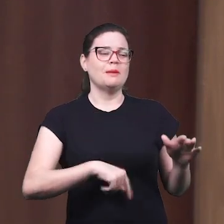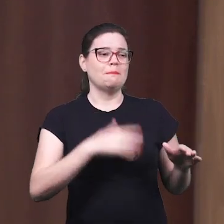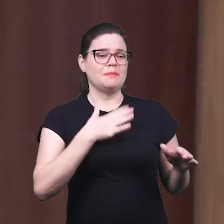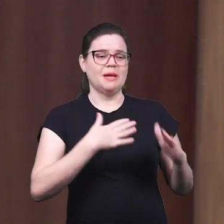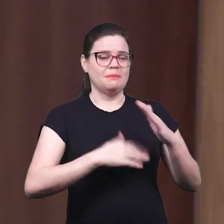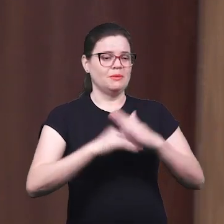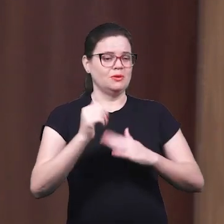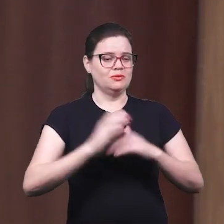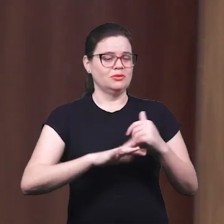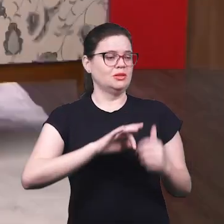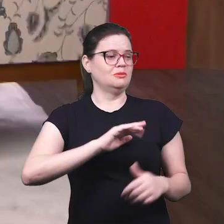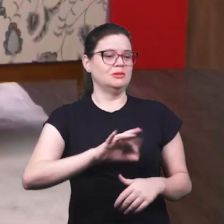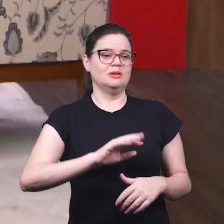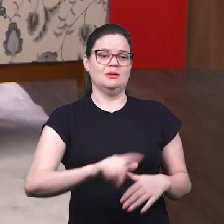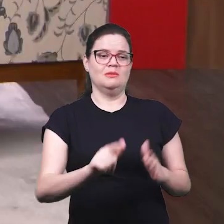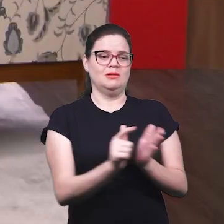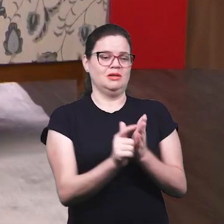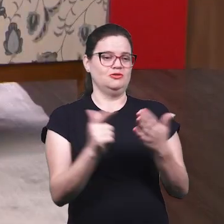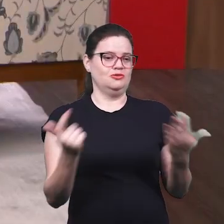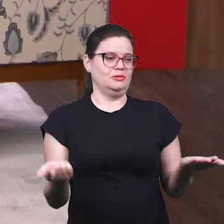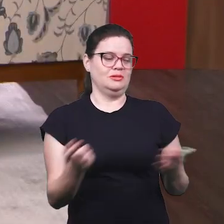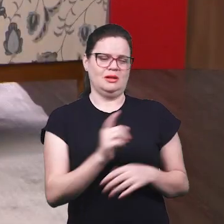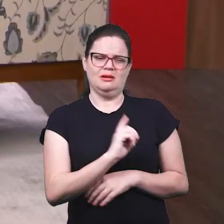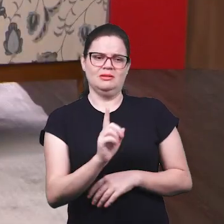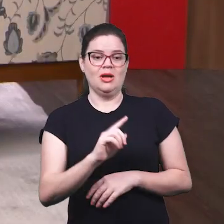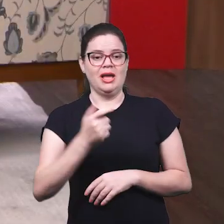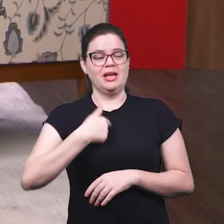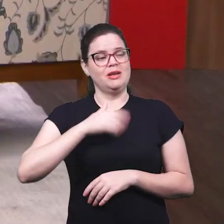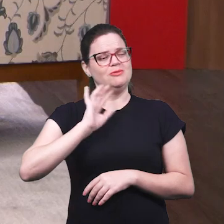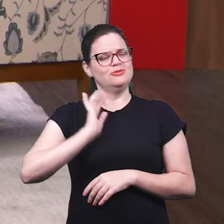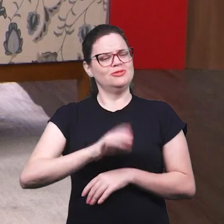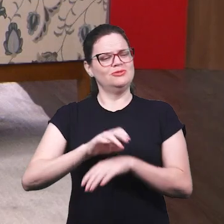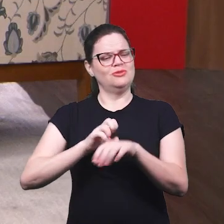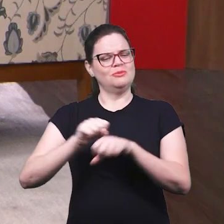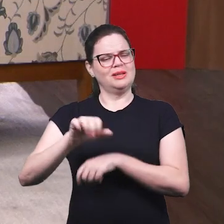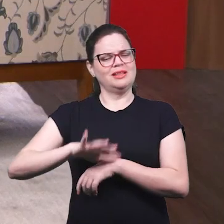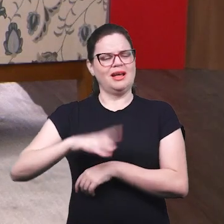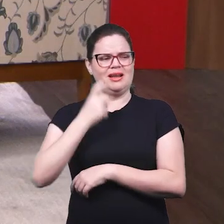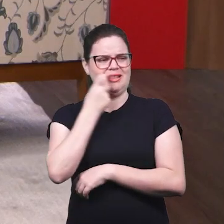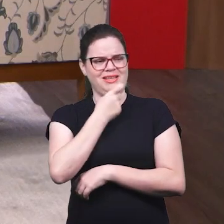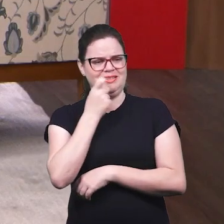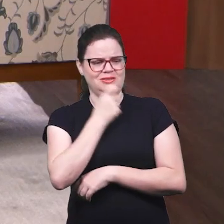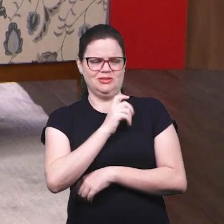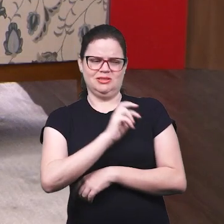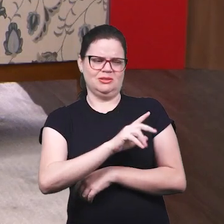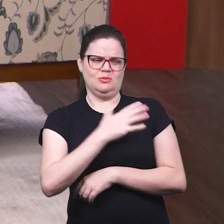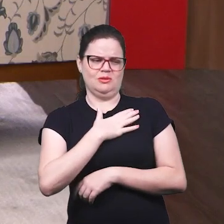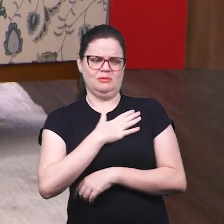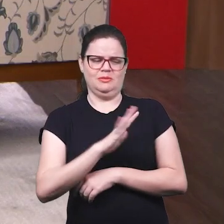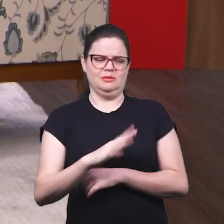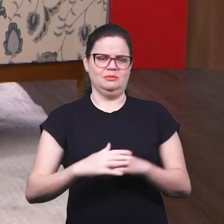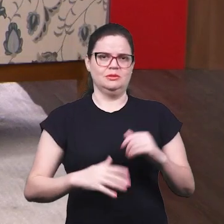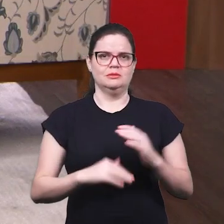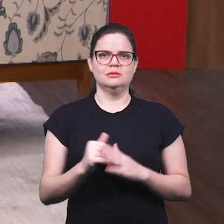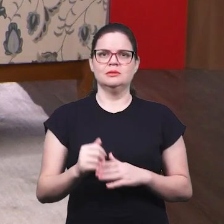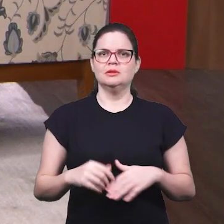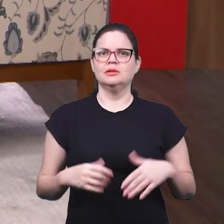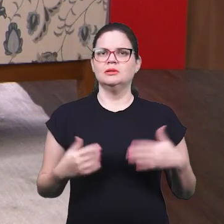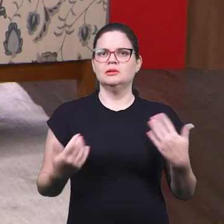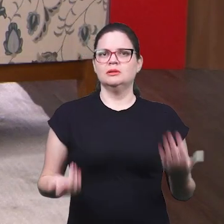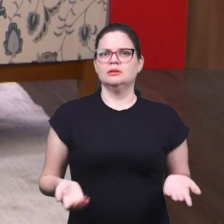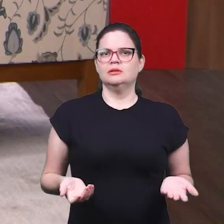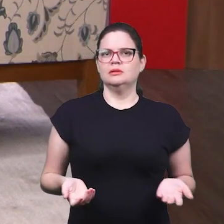Eu já tinha me formado. Dentista, né? Eu já tinha me formado, já estava com clínica. O meu negócio não é isso, não. Aí ele perguntou, mas você sabe